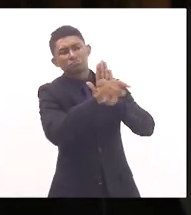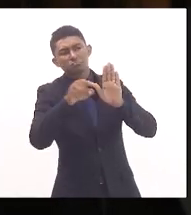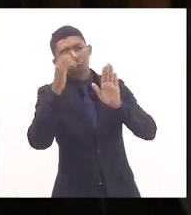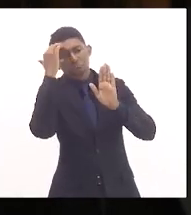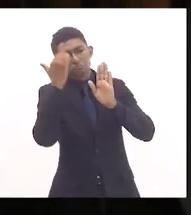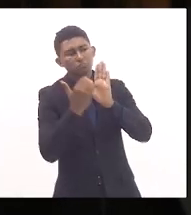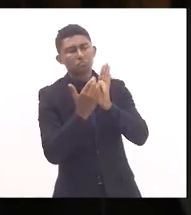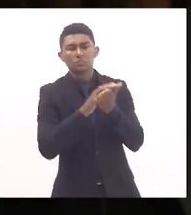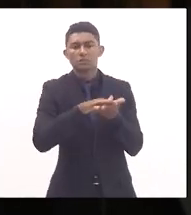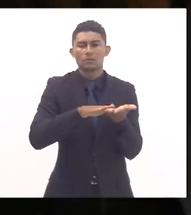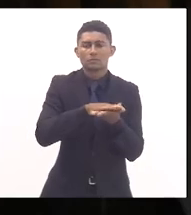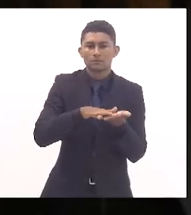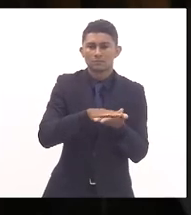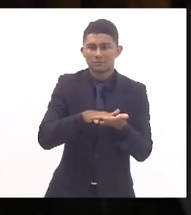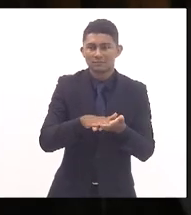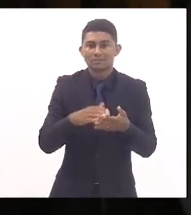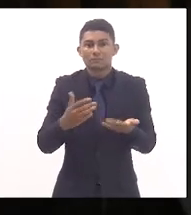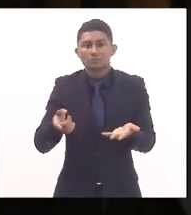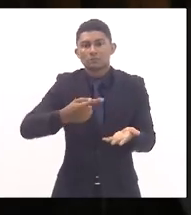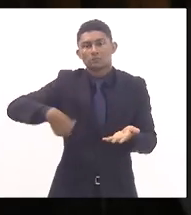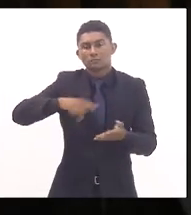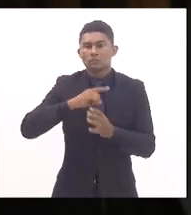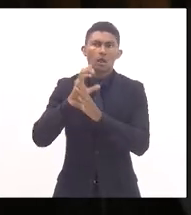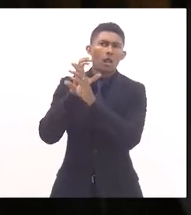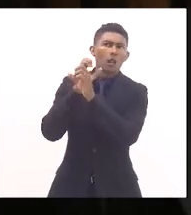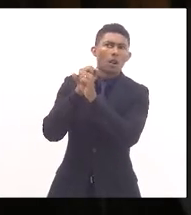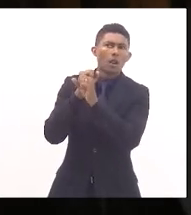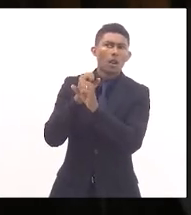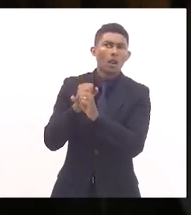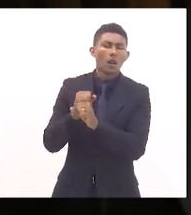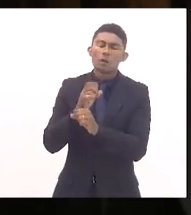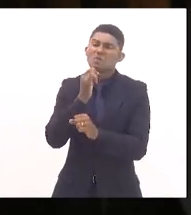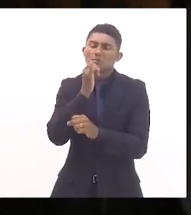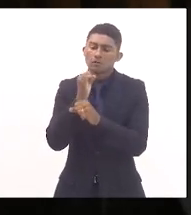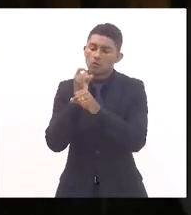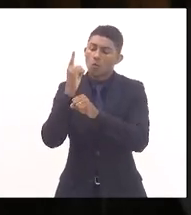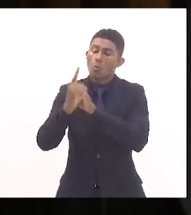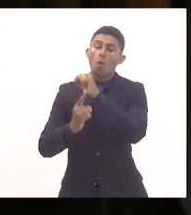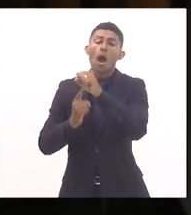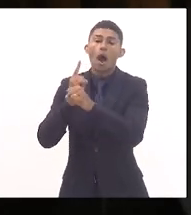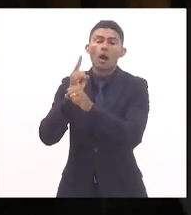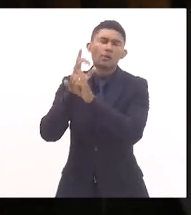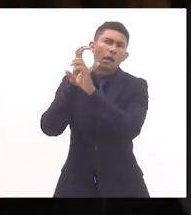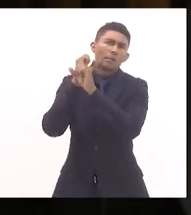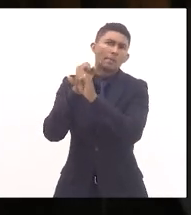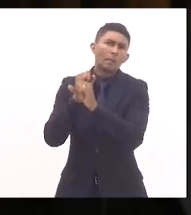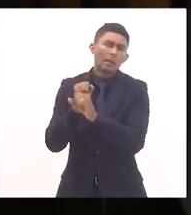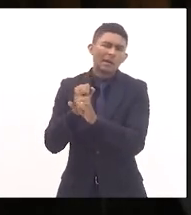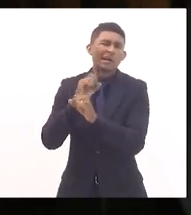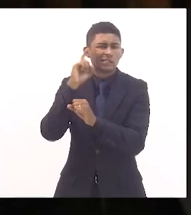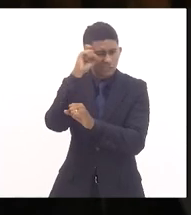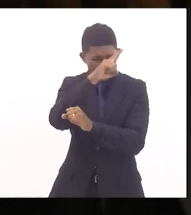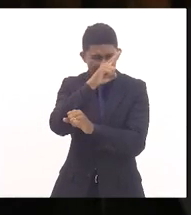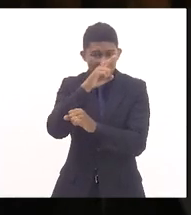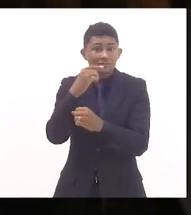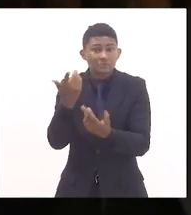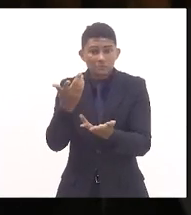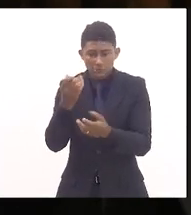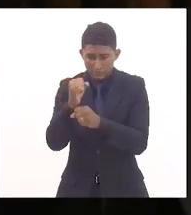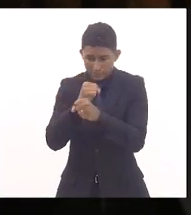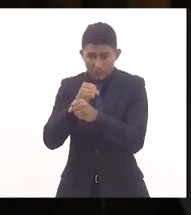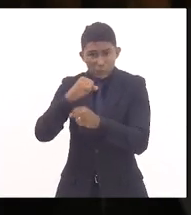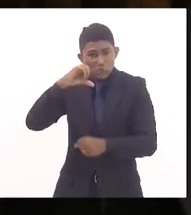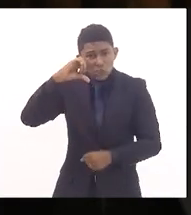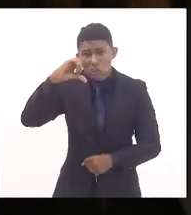incertezas você projetar alguma coisa para o ano que vem que fará para nós ir anos Ainda